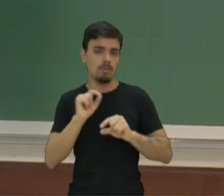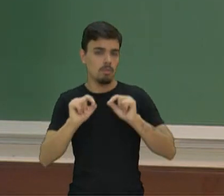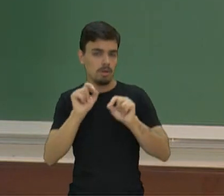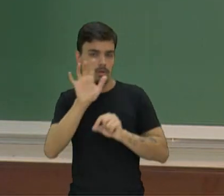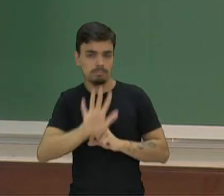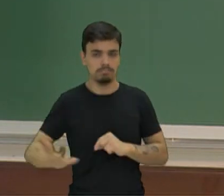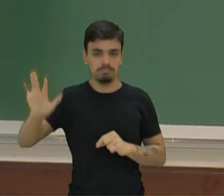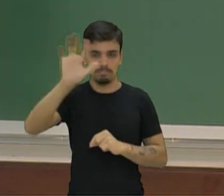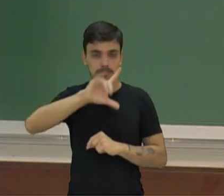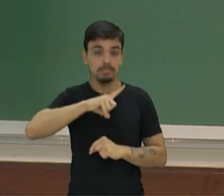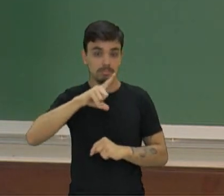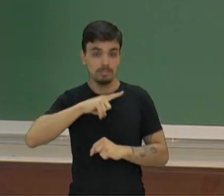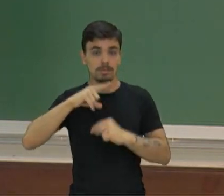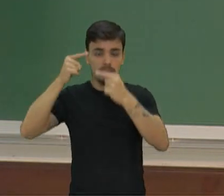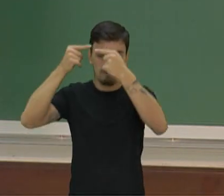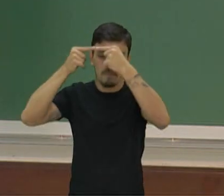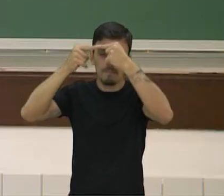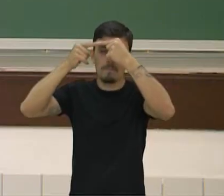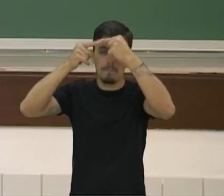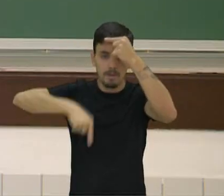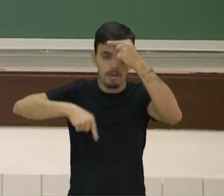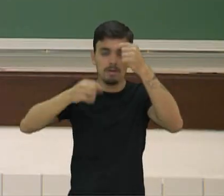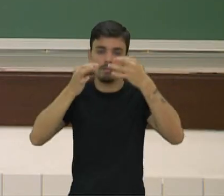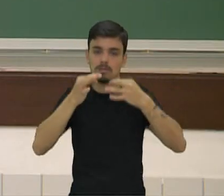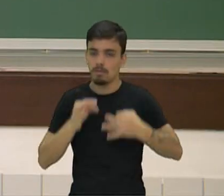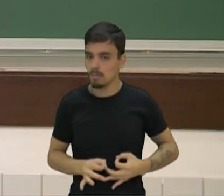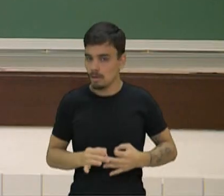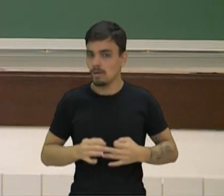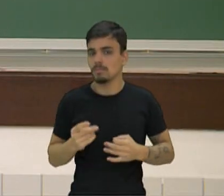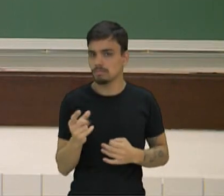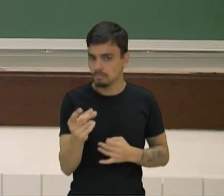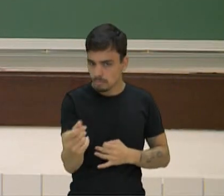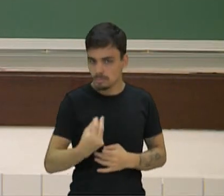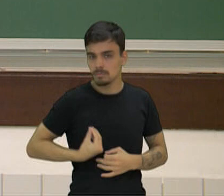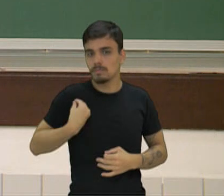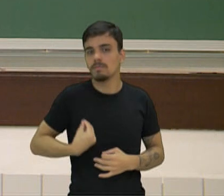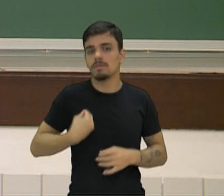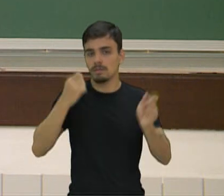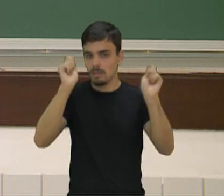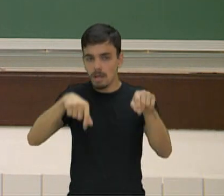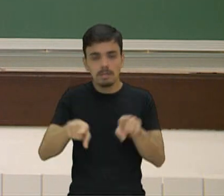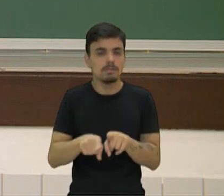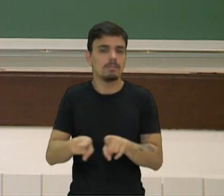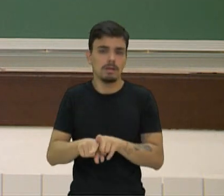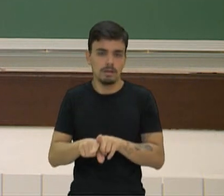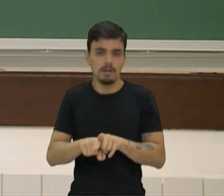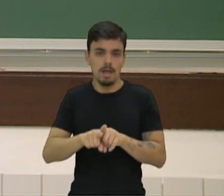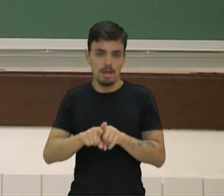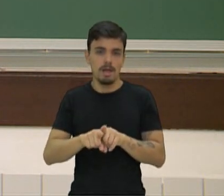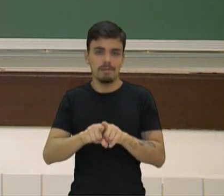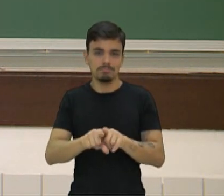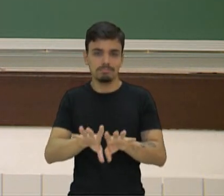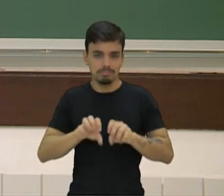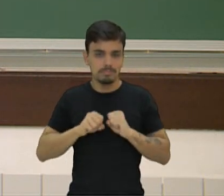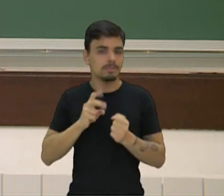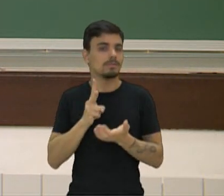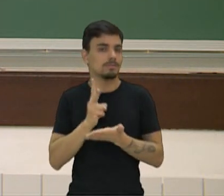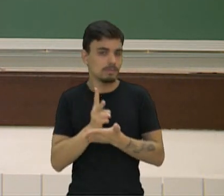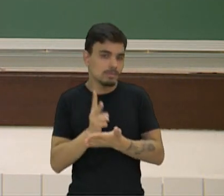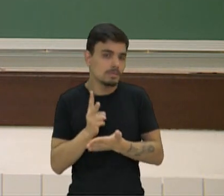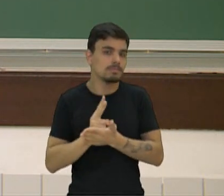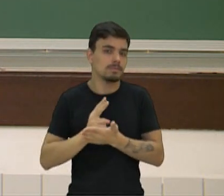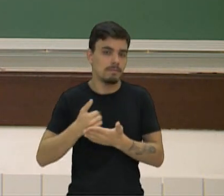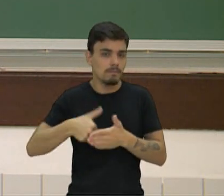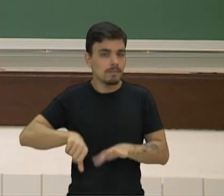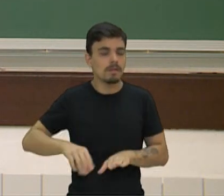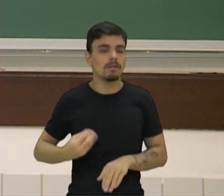geralmente eles podem ter distúrbios do comportamento durante a sua vida, né? São coisas assim que ficam marcadas para sempre, né? Antigamente